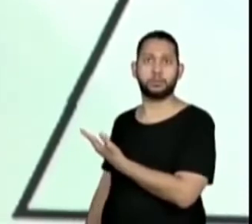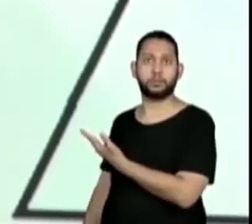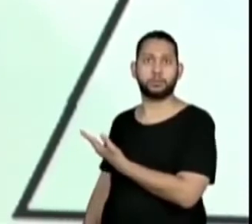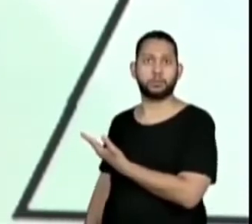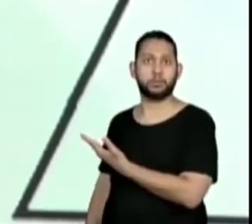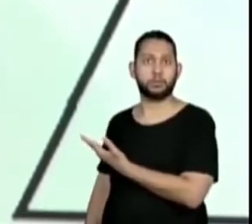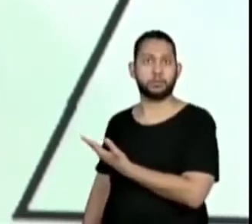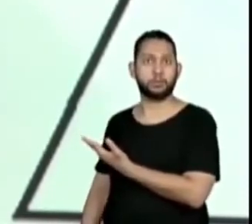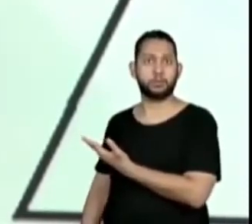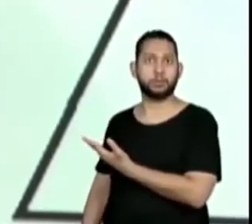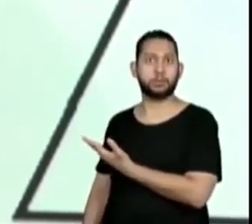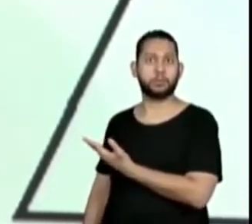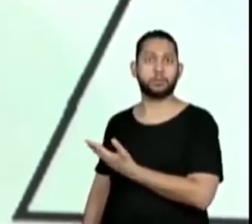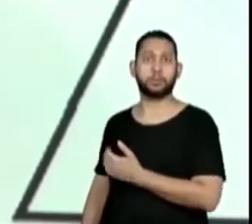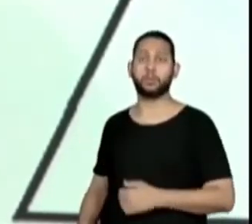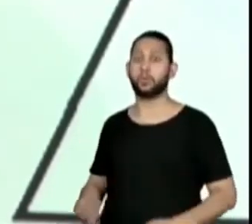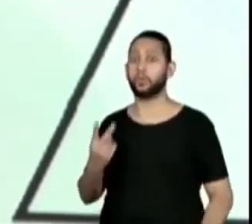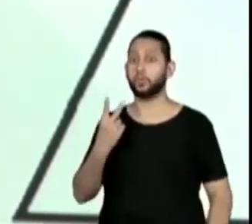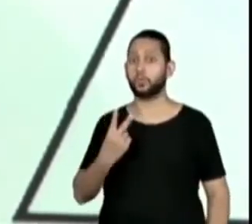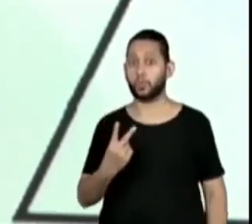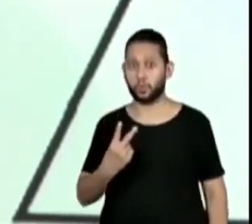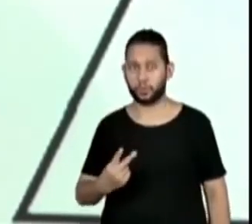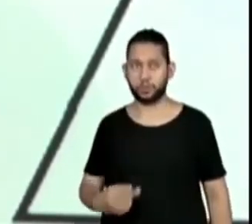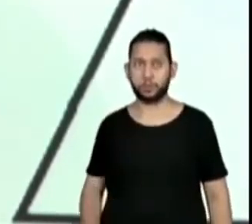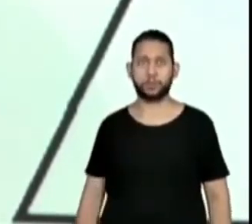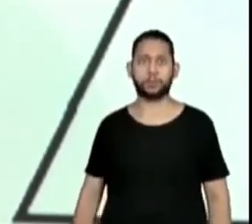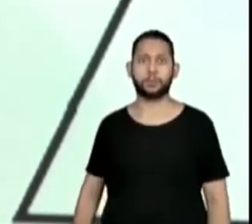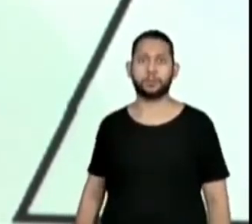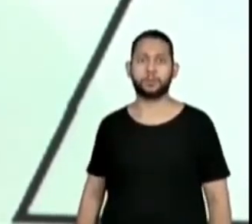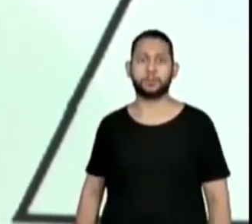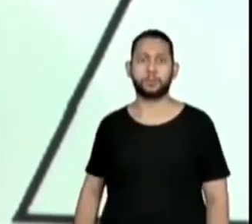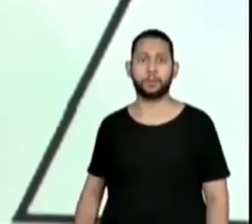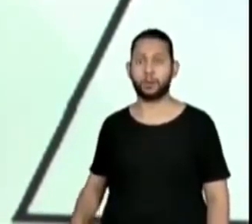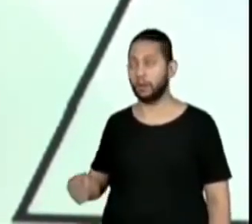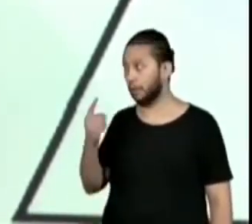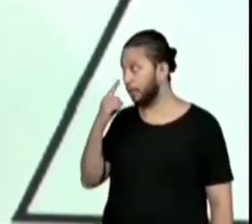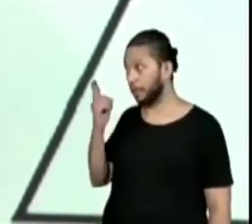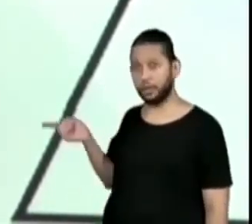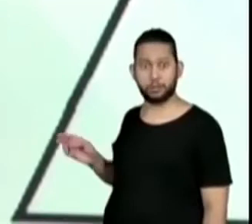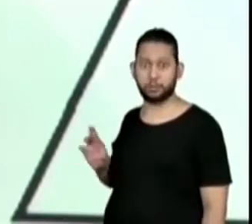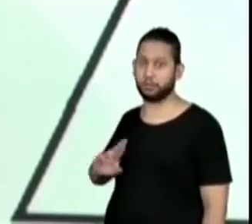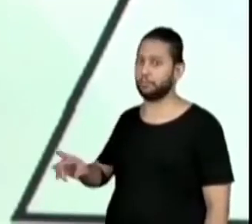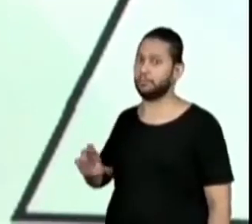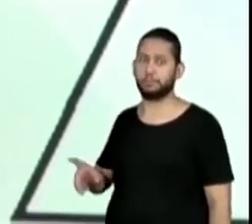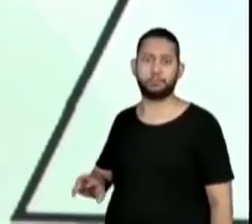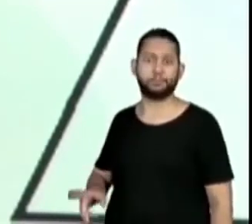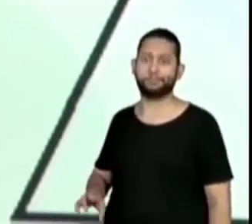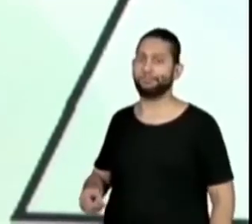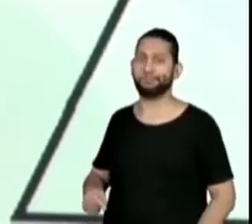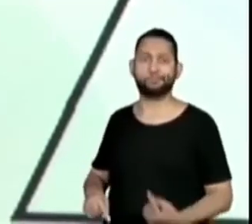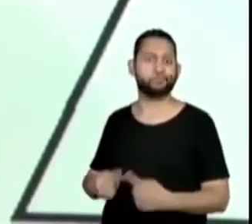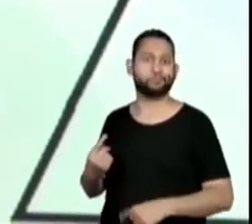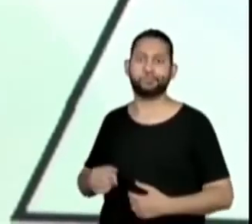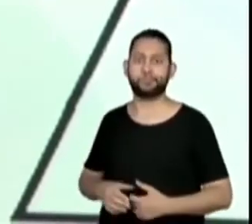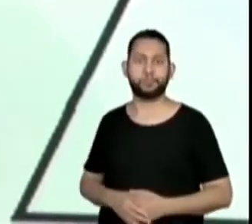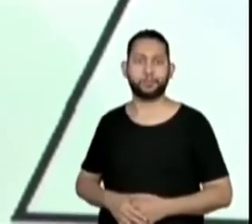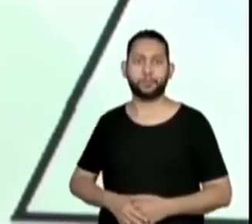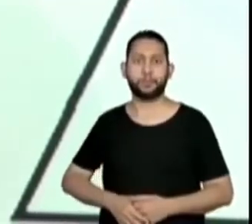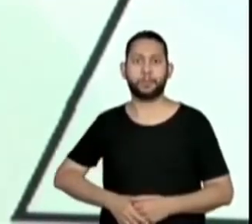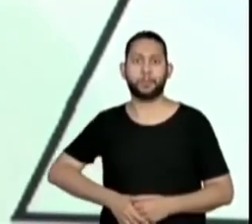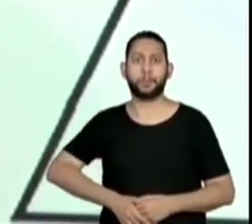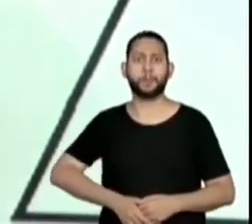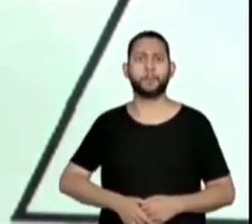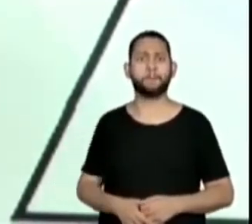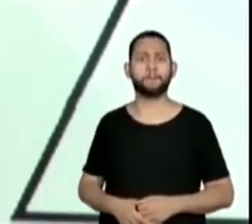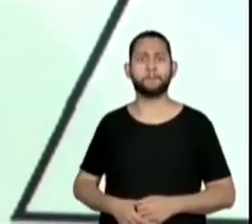tá bem? Só tem dois. Aqui embaixo, ó, não conta. Não está reto isso aqui,